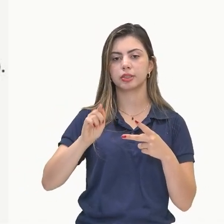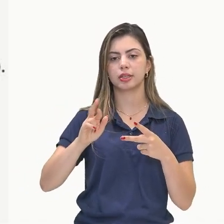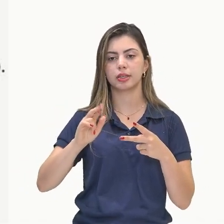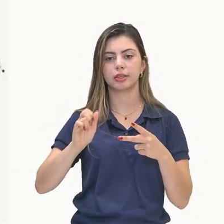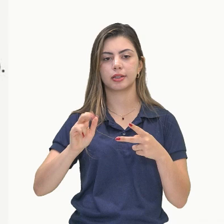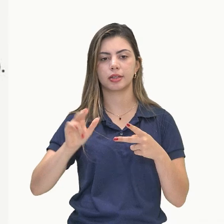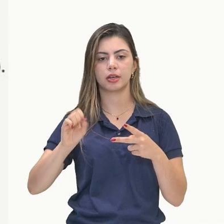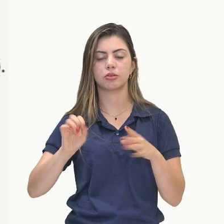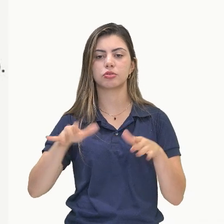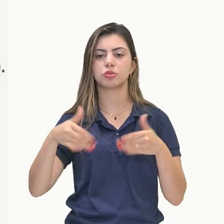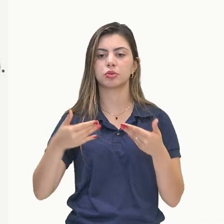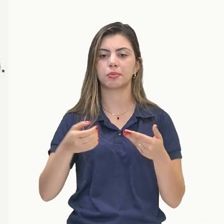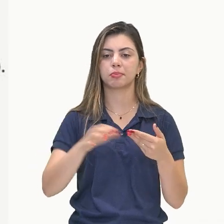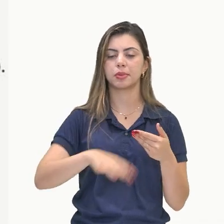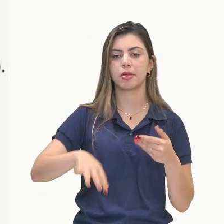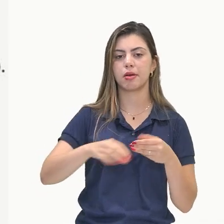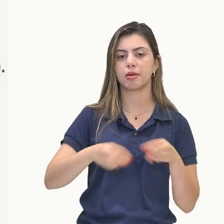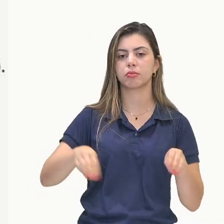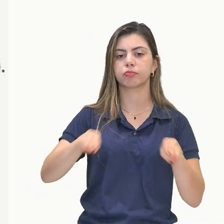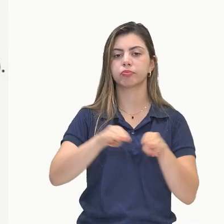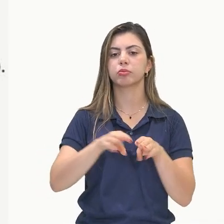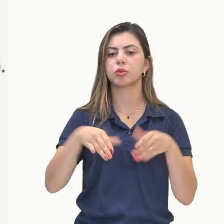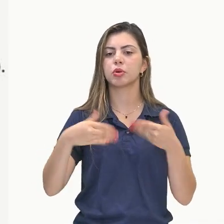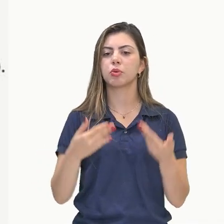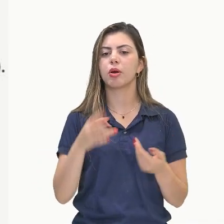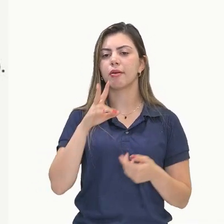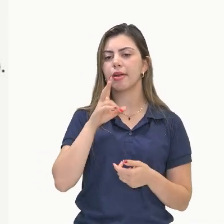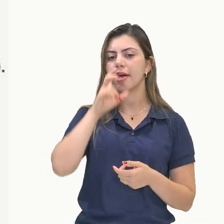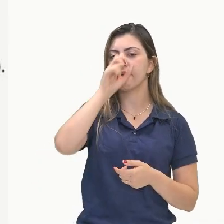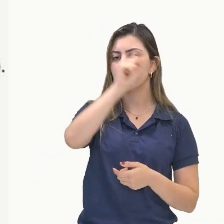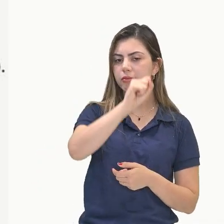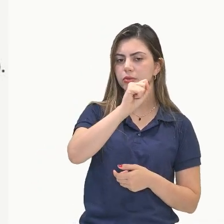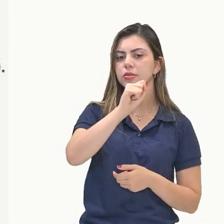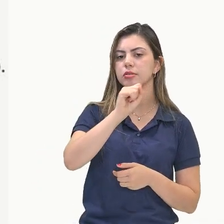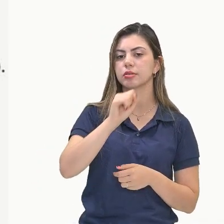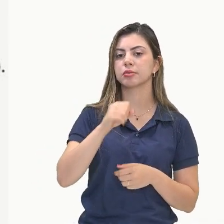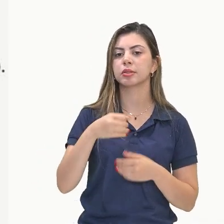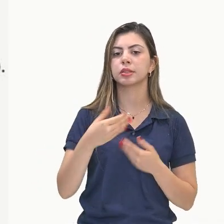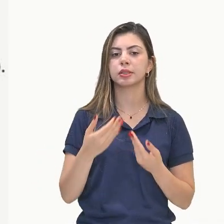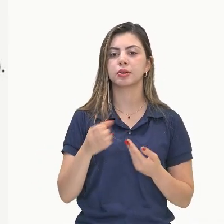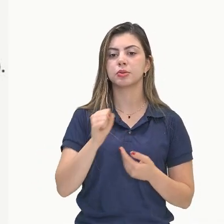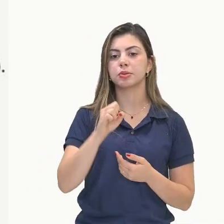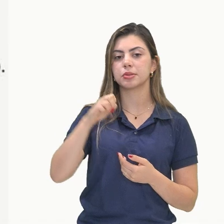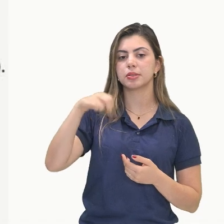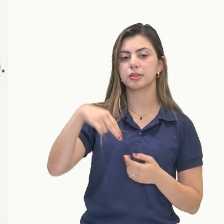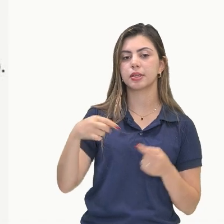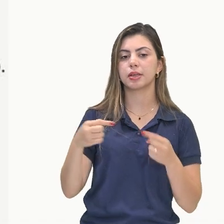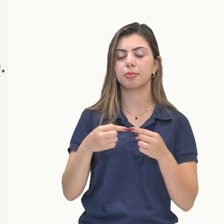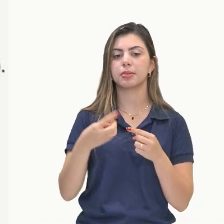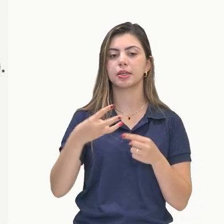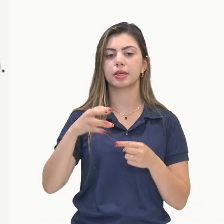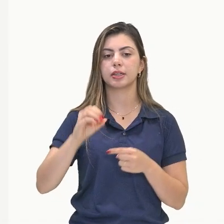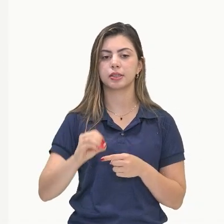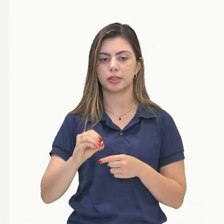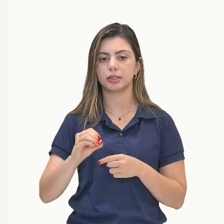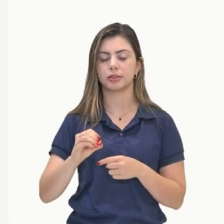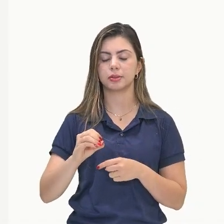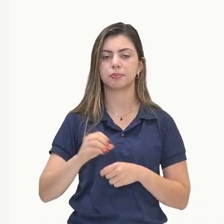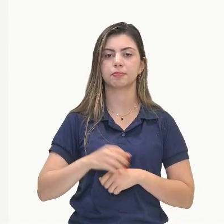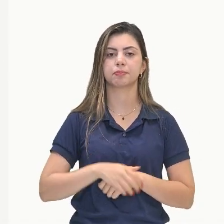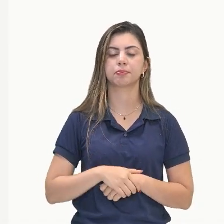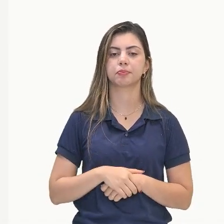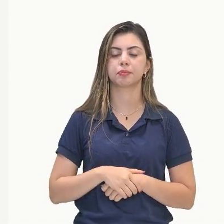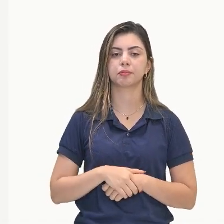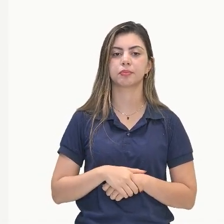força magnética que age sobre a partícula? Considere que o seno de 30 é igual a 0,5. Bem, pessoal, para resolver